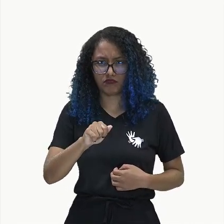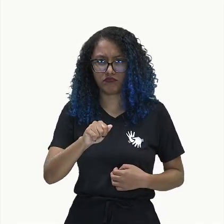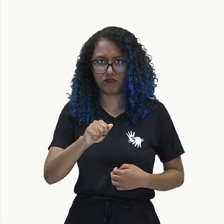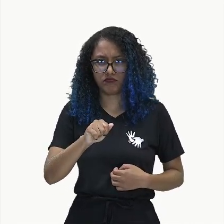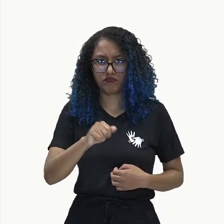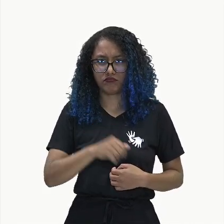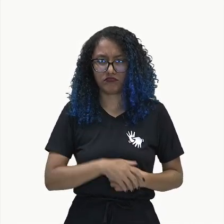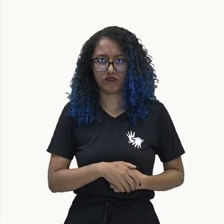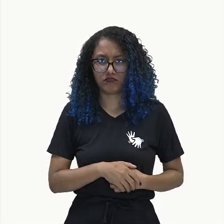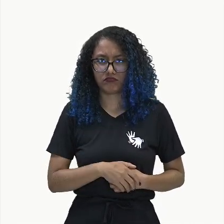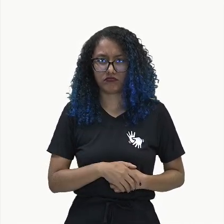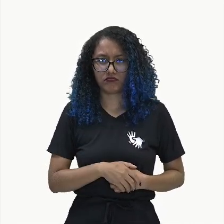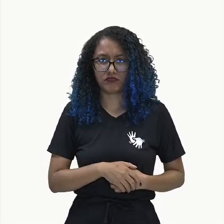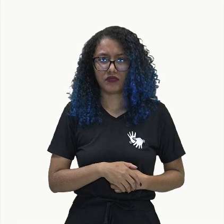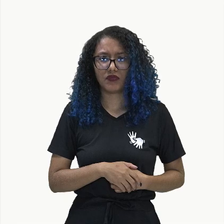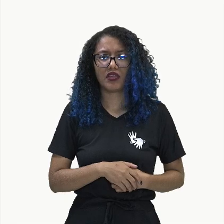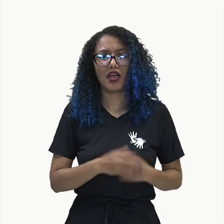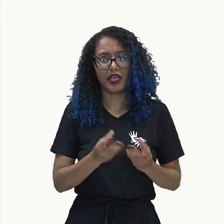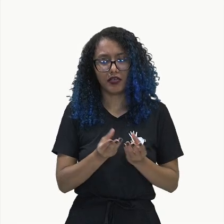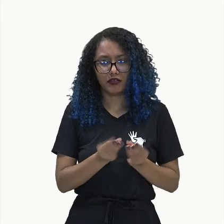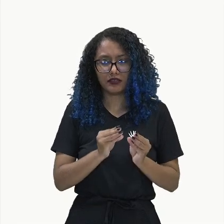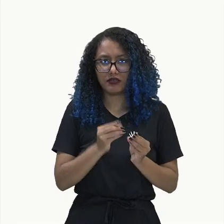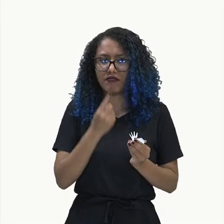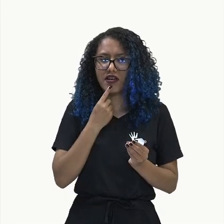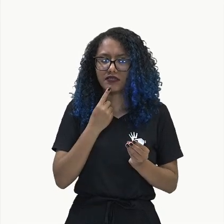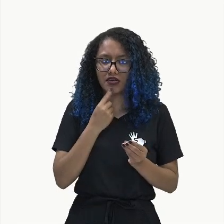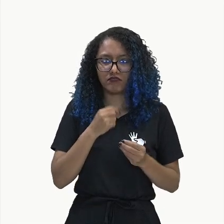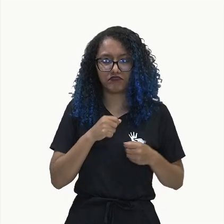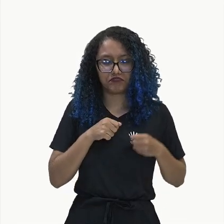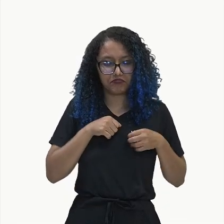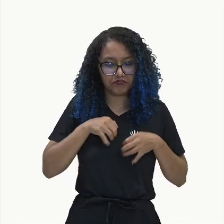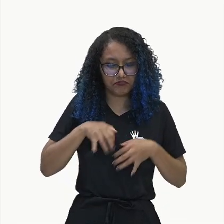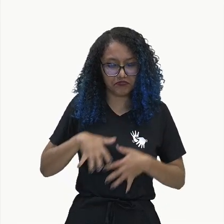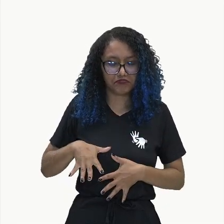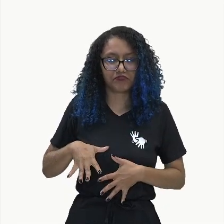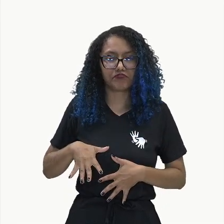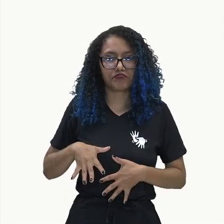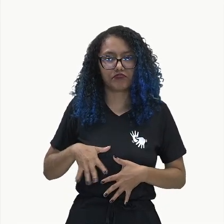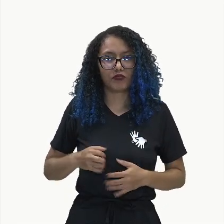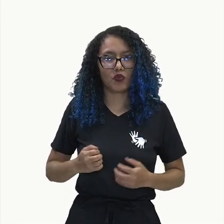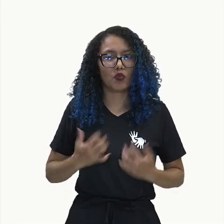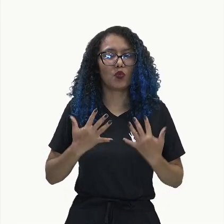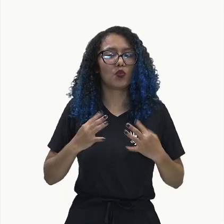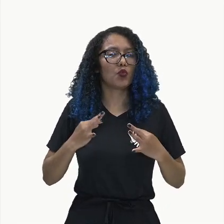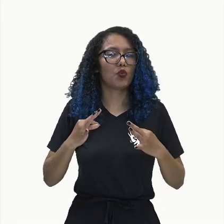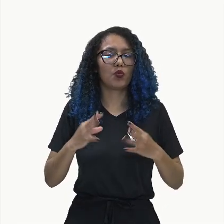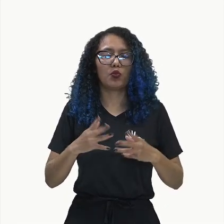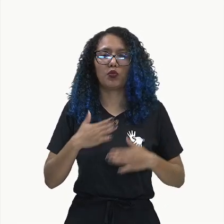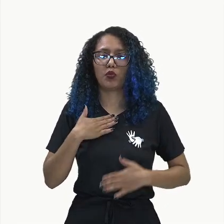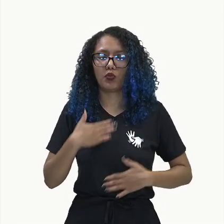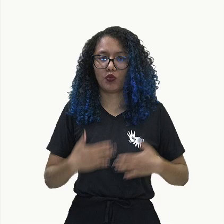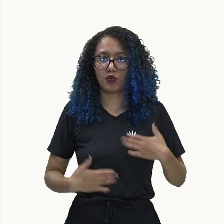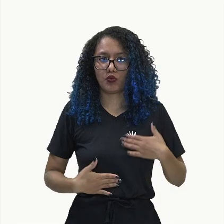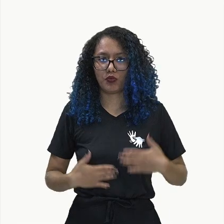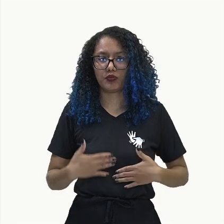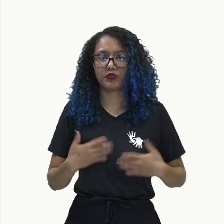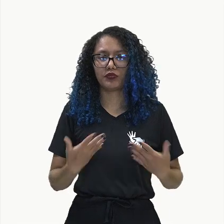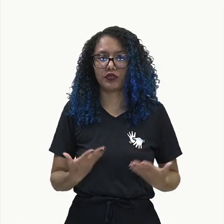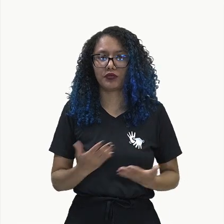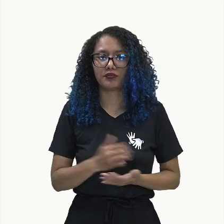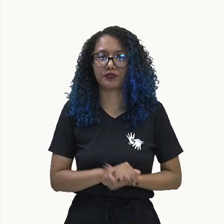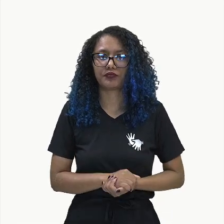ó, para todo o corpo, tá? E neste mesmo, eu comecei aqui no início do processo,